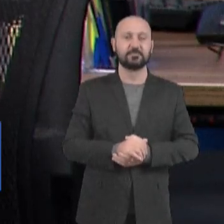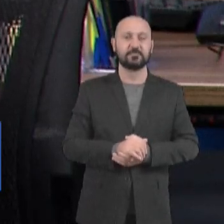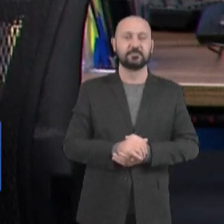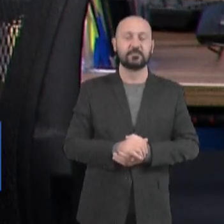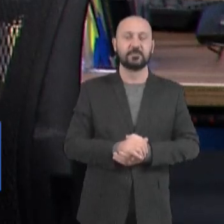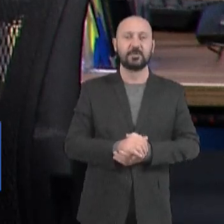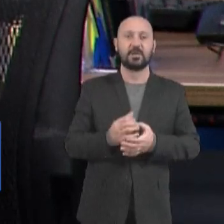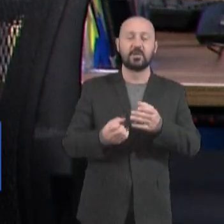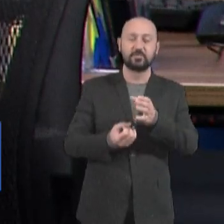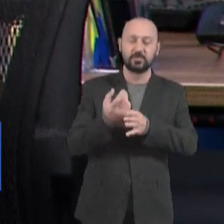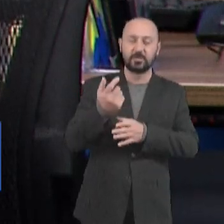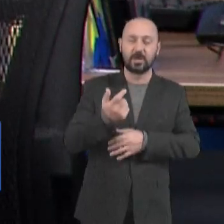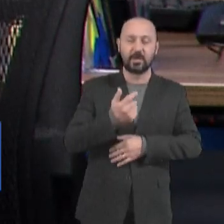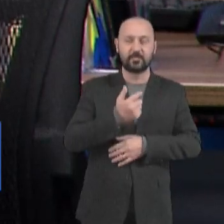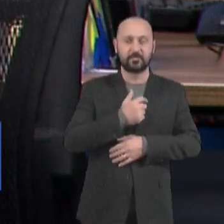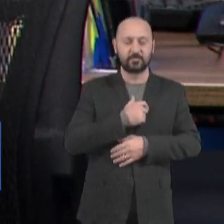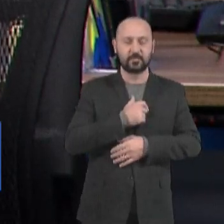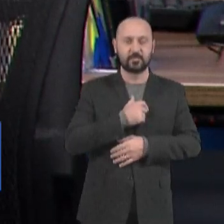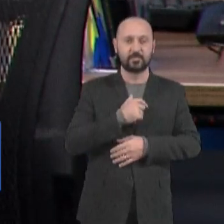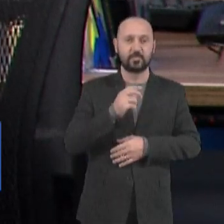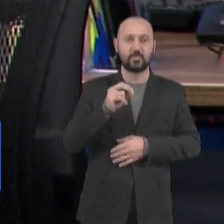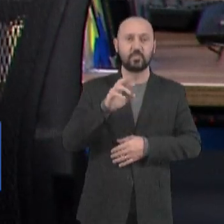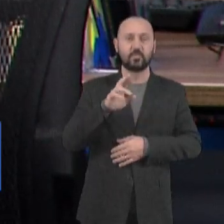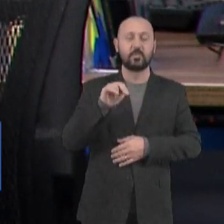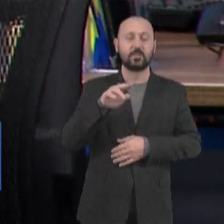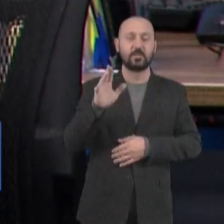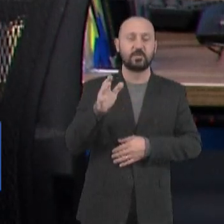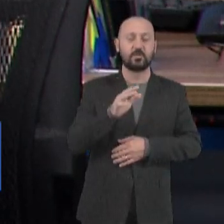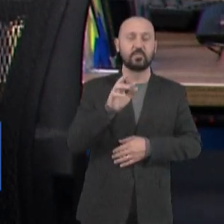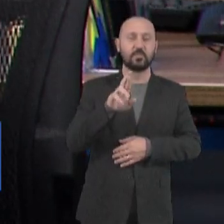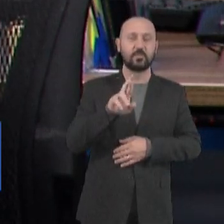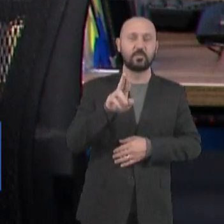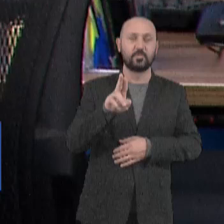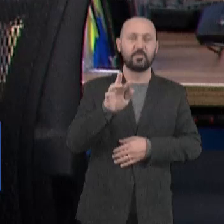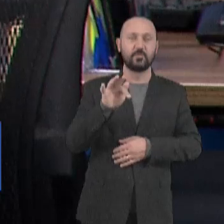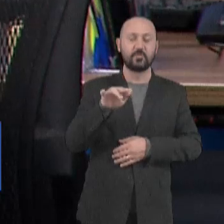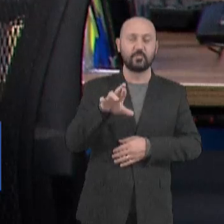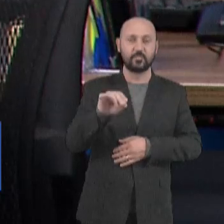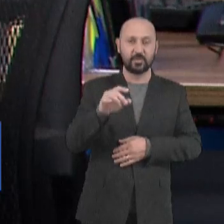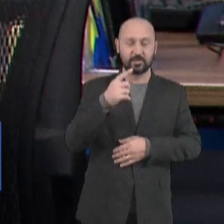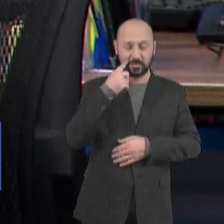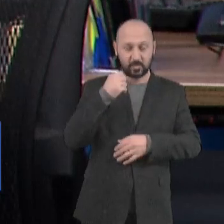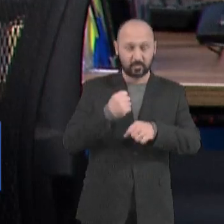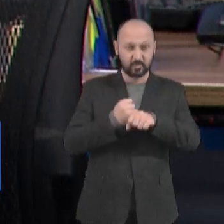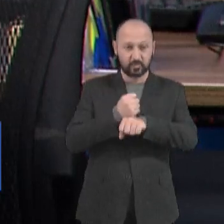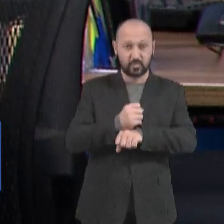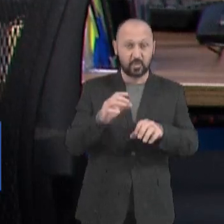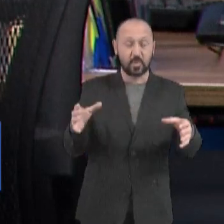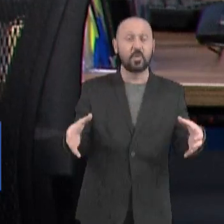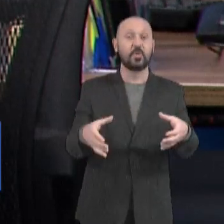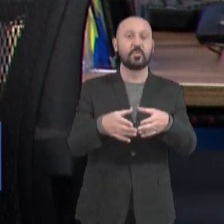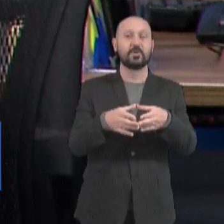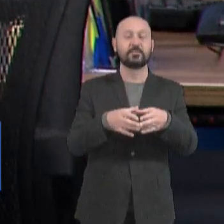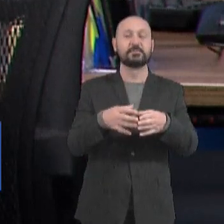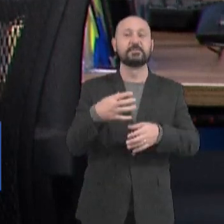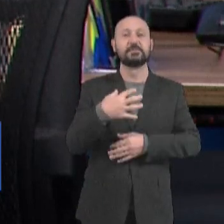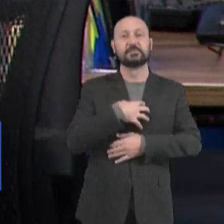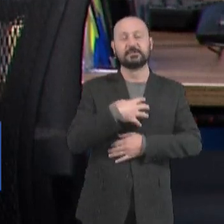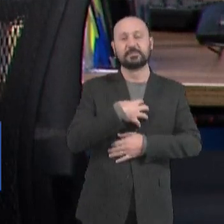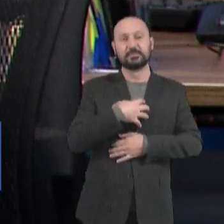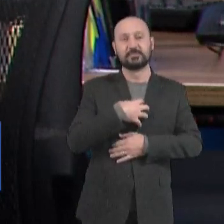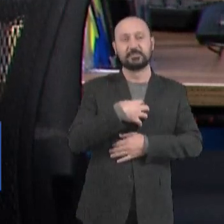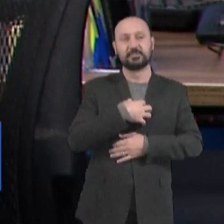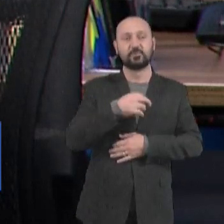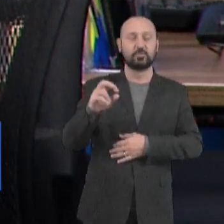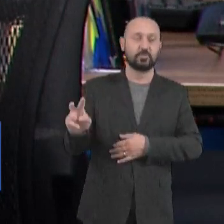A criação da Comenda Coronel Pedro José Rufino nasceu do esforço coletivo e sentimento